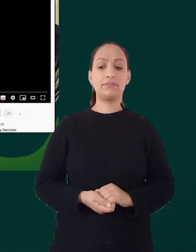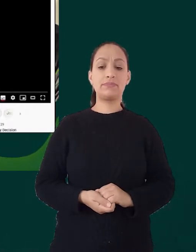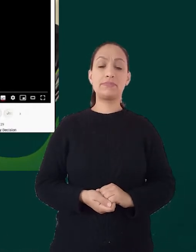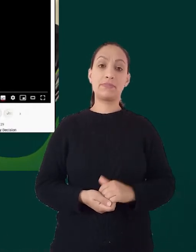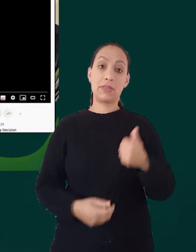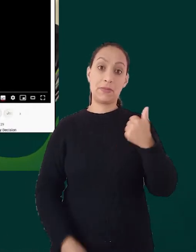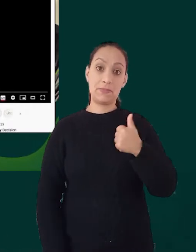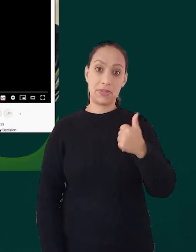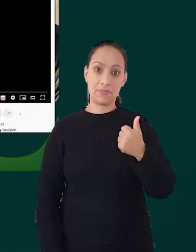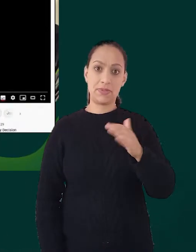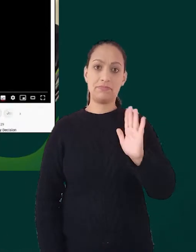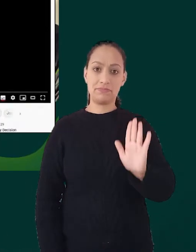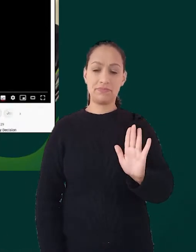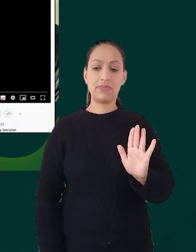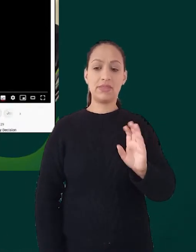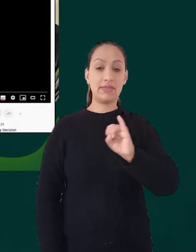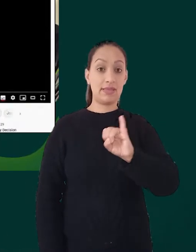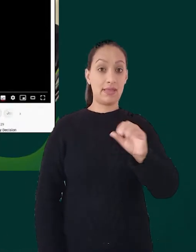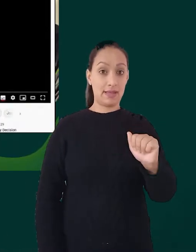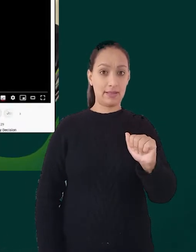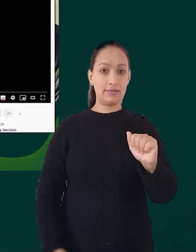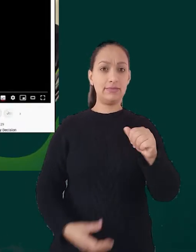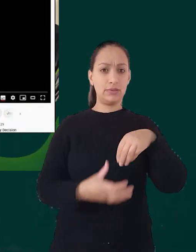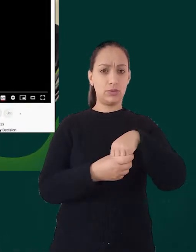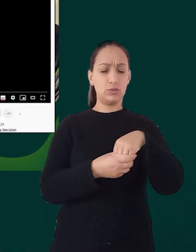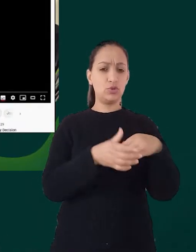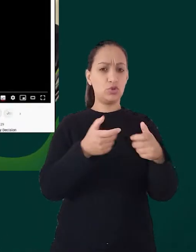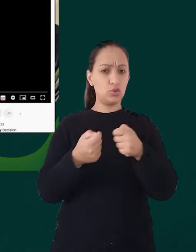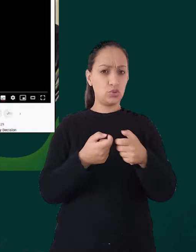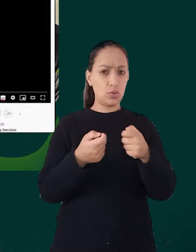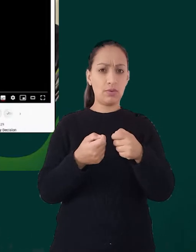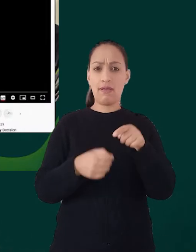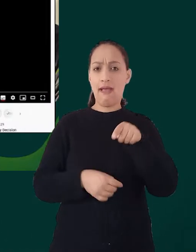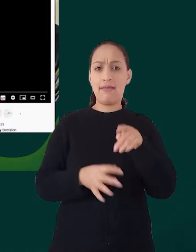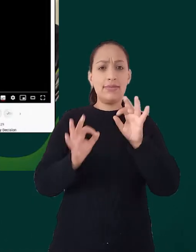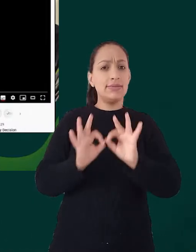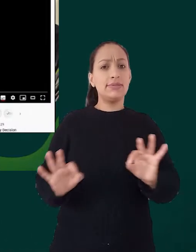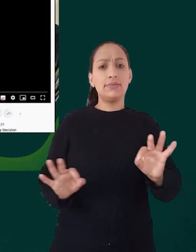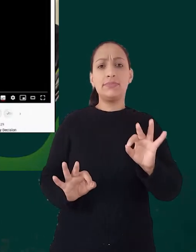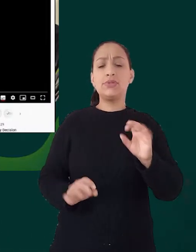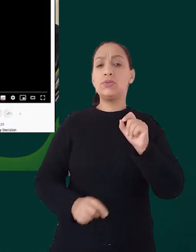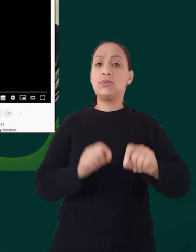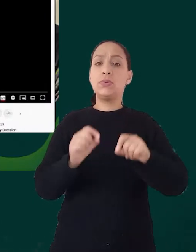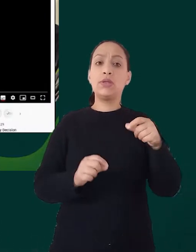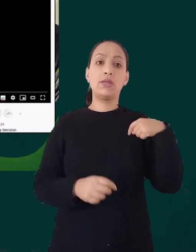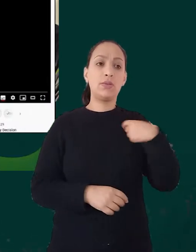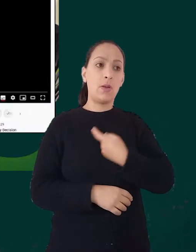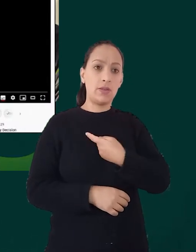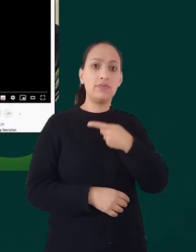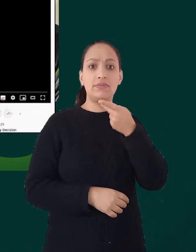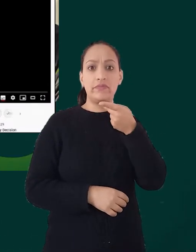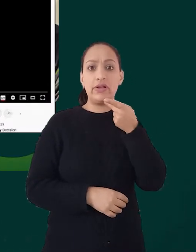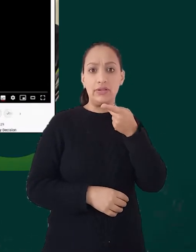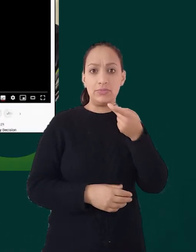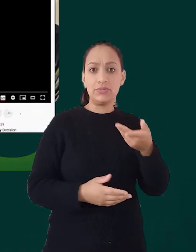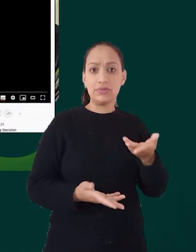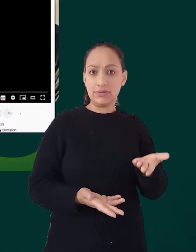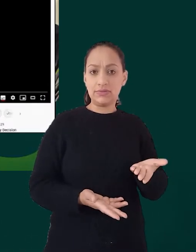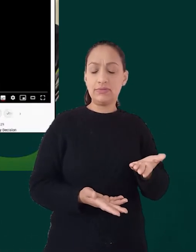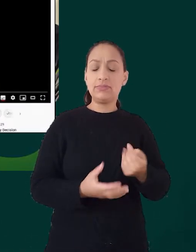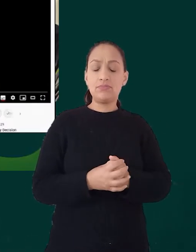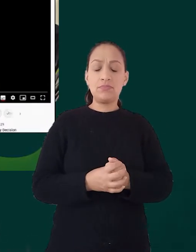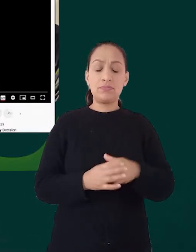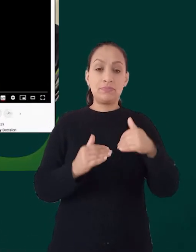Primeiro que, volto a dizer, a inteligência artificial no jogo, ela é muito mais simples do que a gente, então, está colocando, né? E o